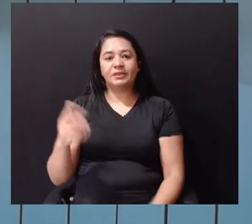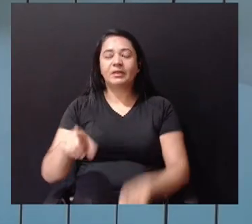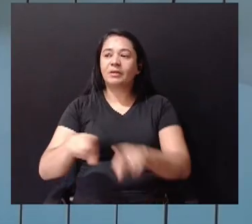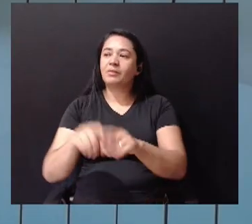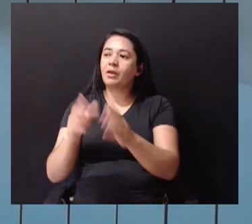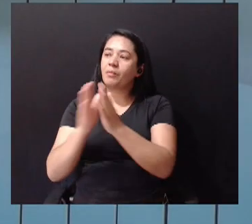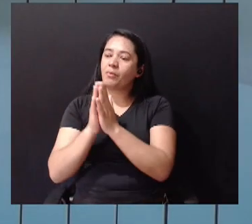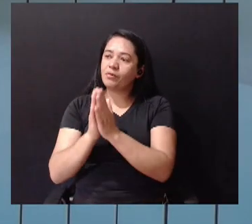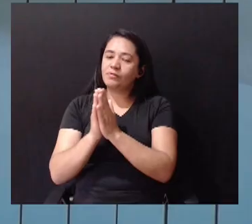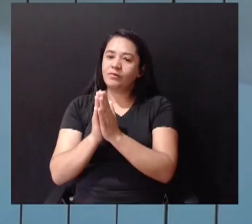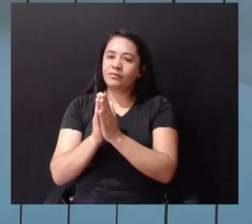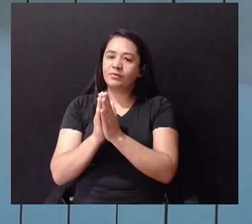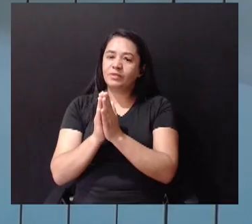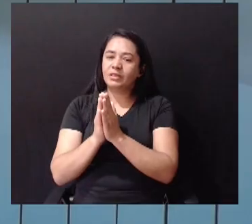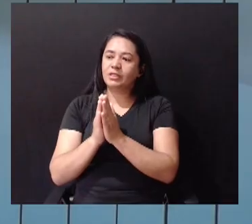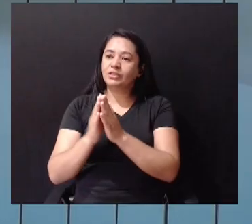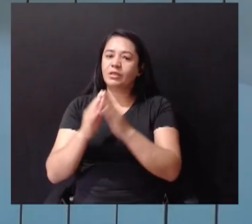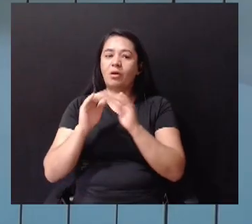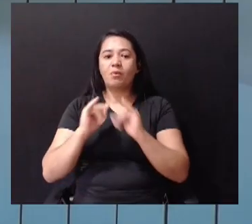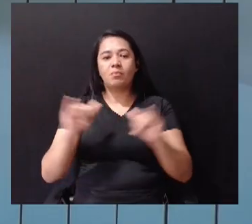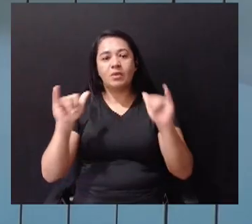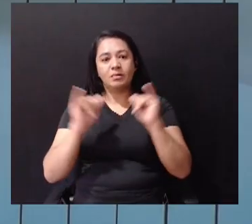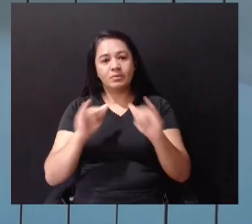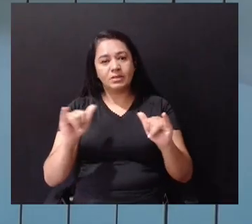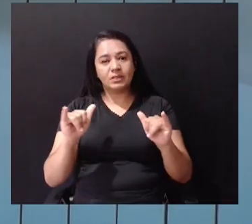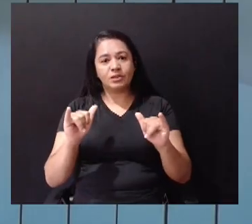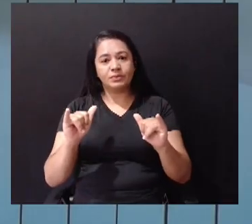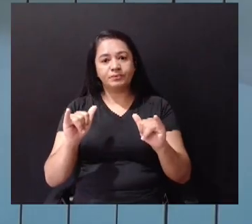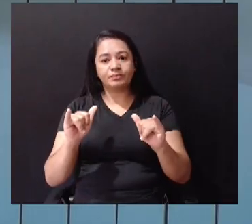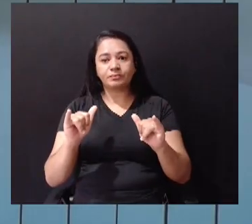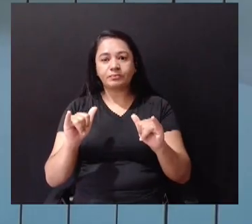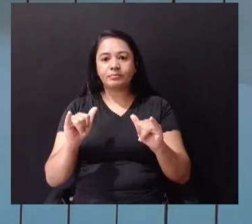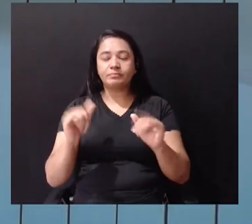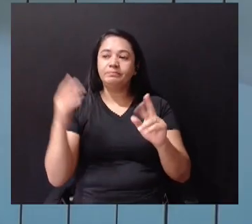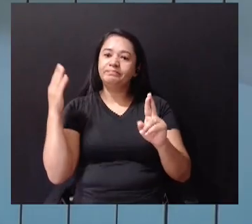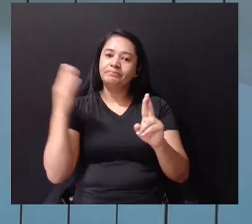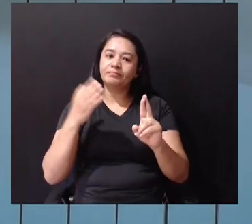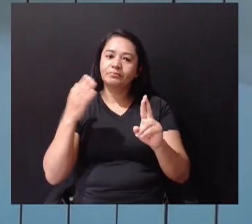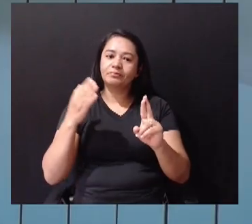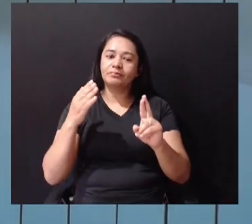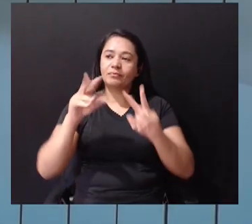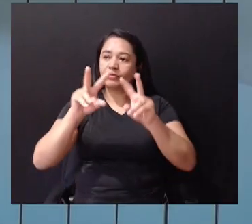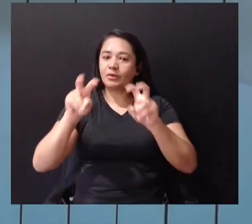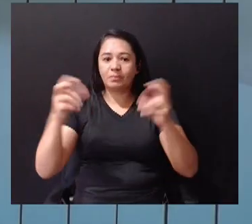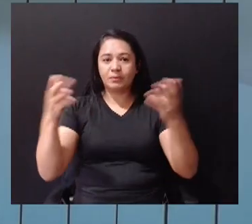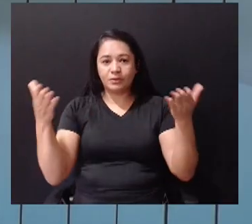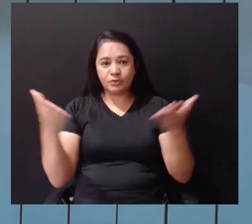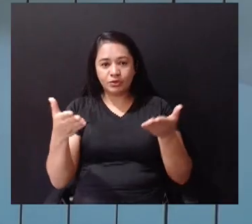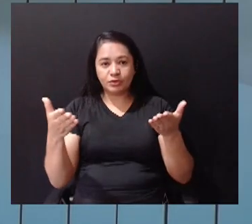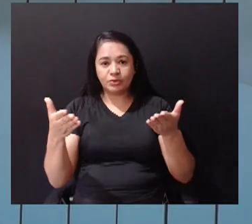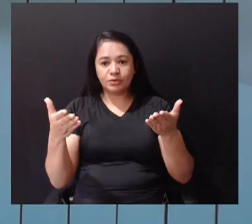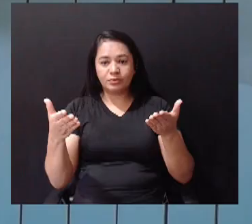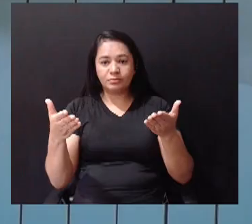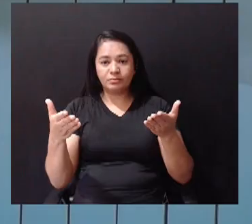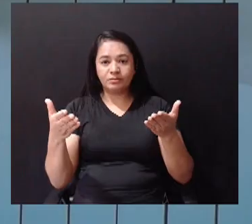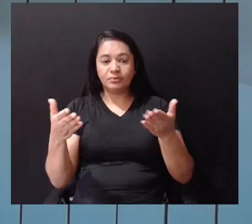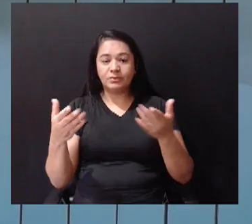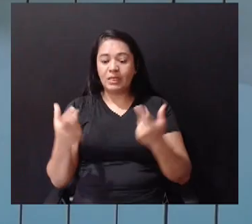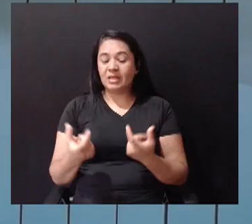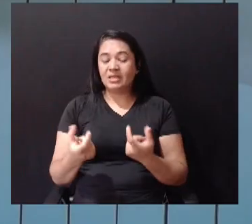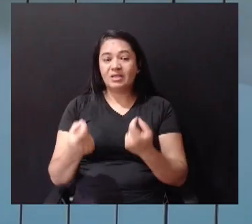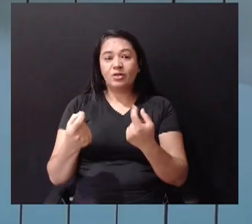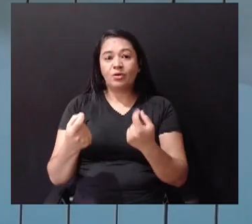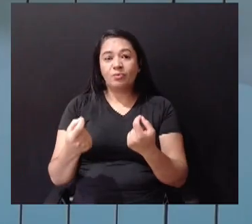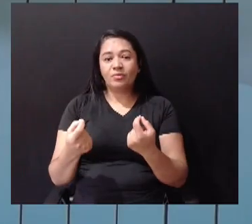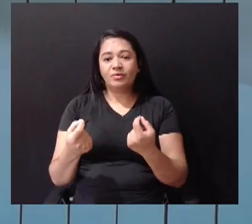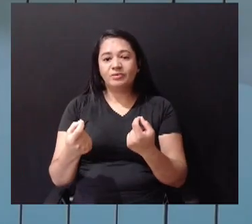uma mensagem, né? Uma mensagem referente ao tema de hoje, a esse tumor que é um pouco difícil até